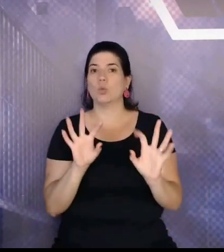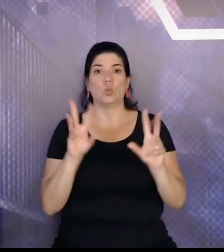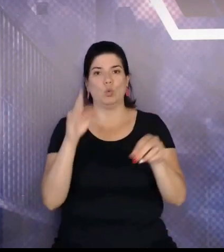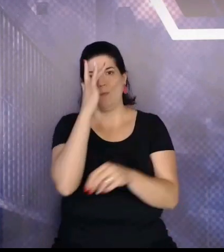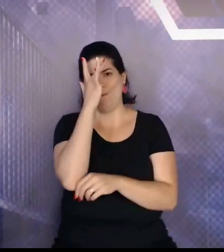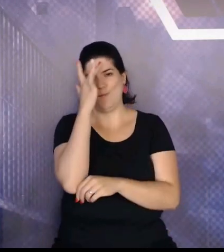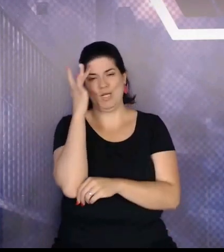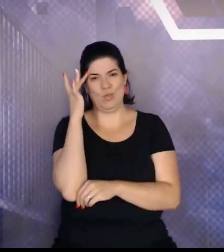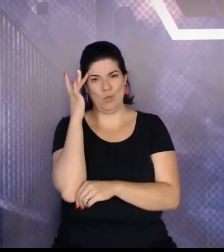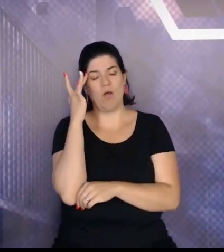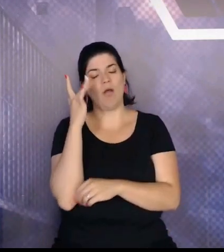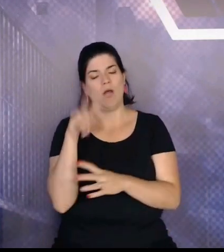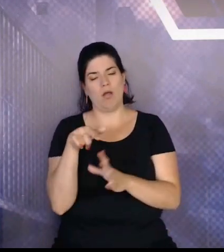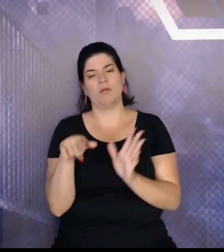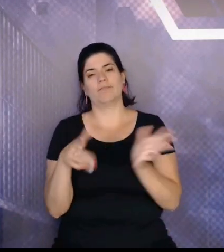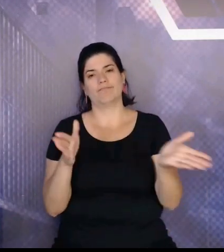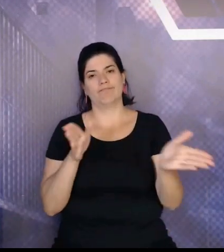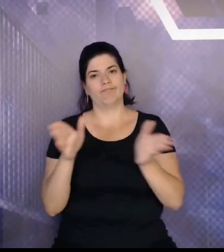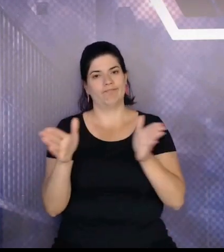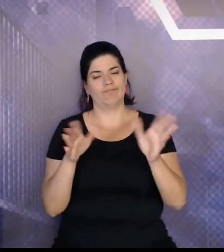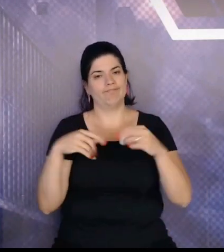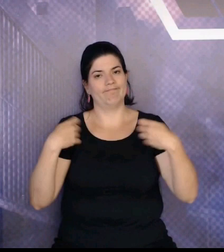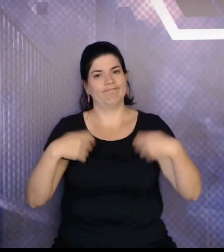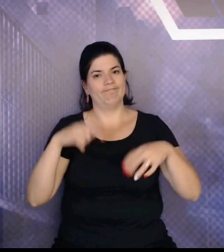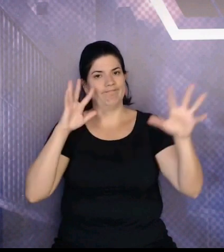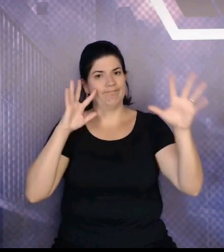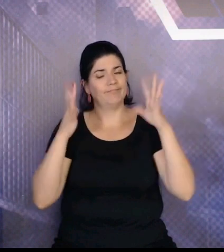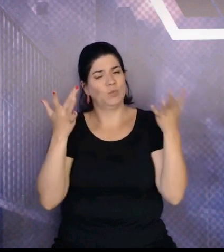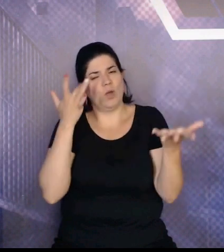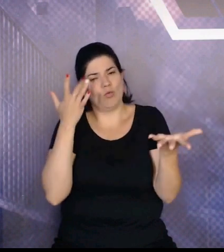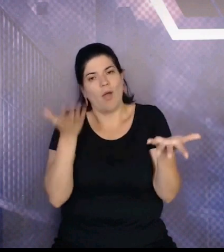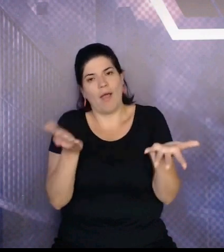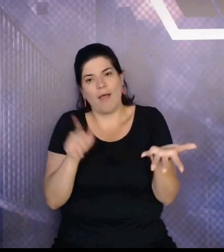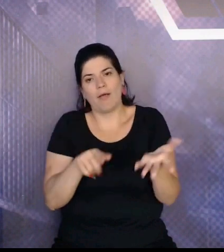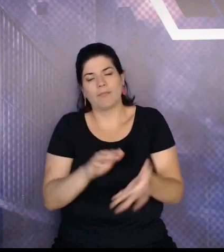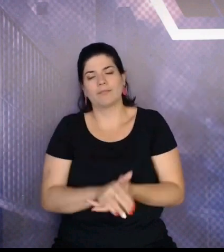pessoas. Então, acho que é por aí.